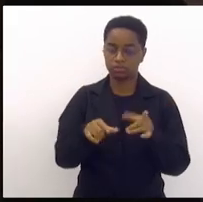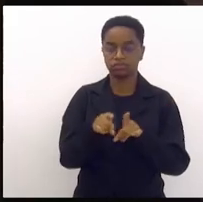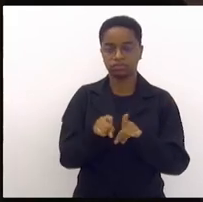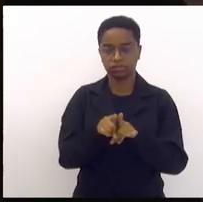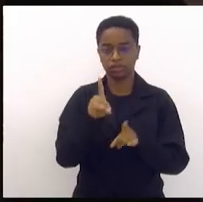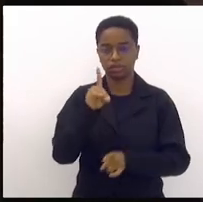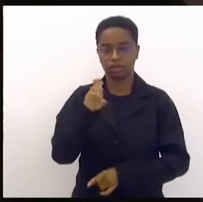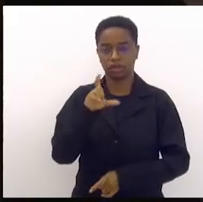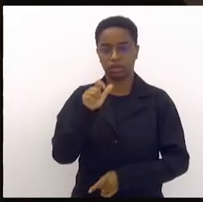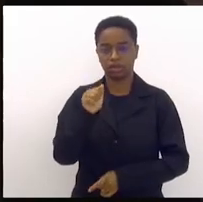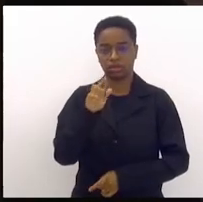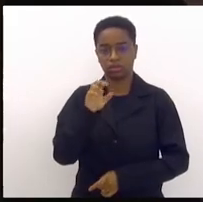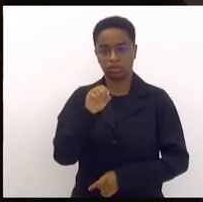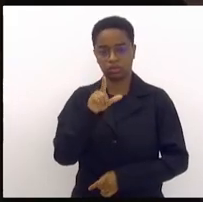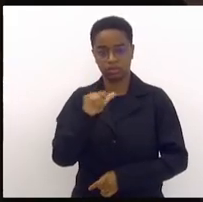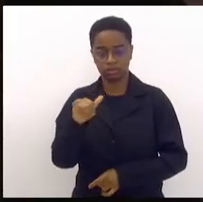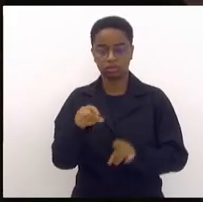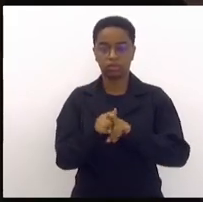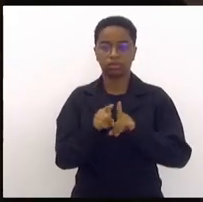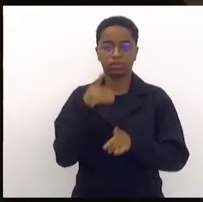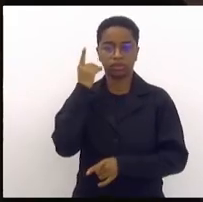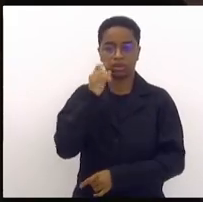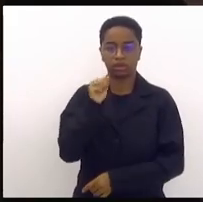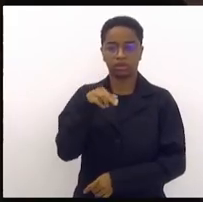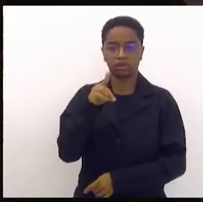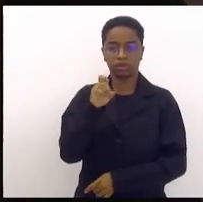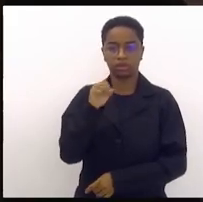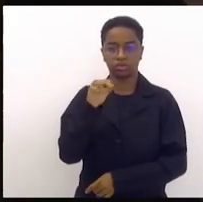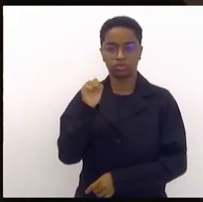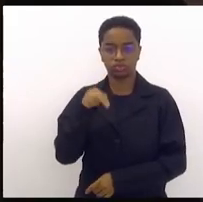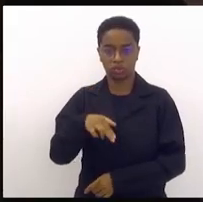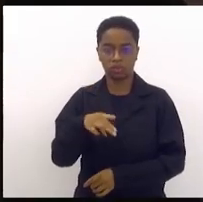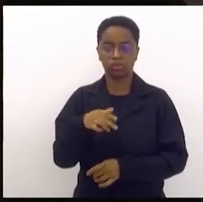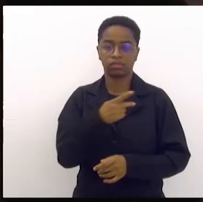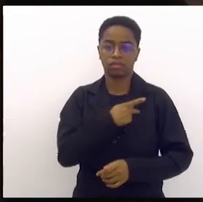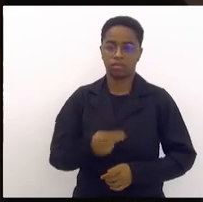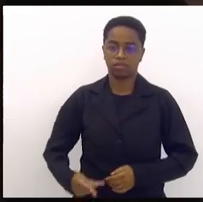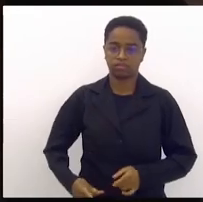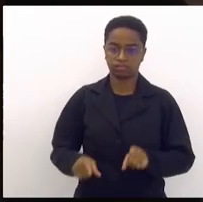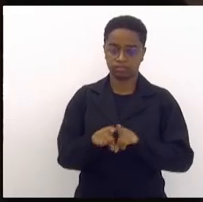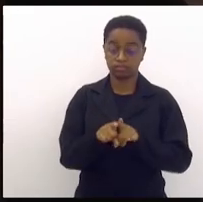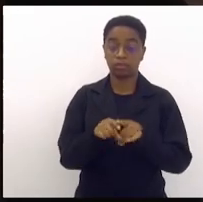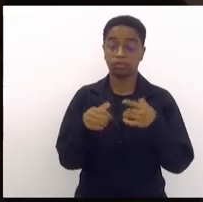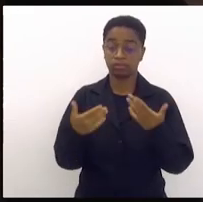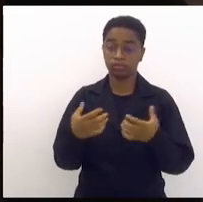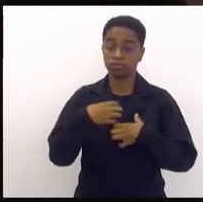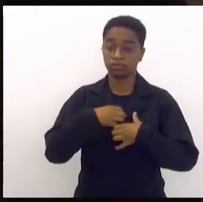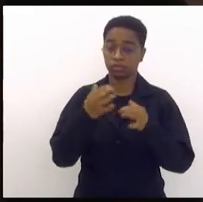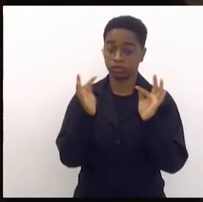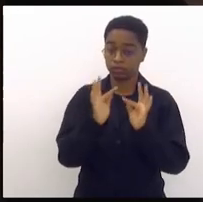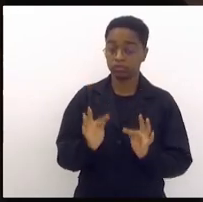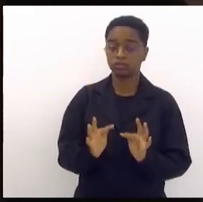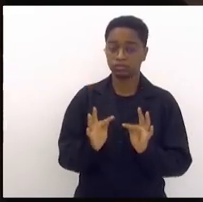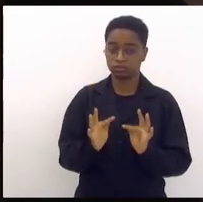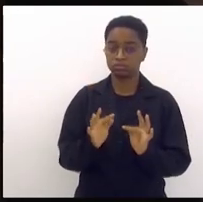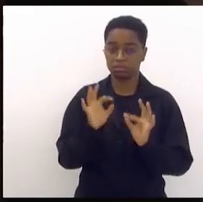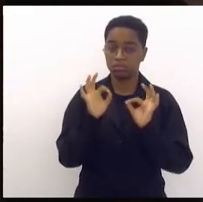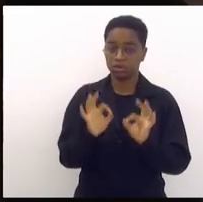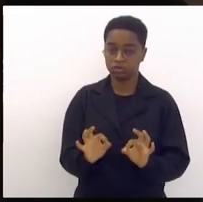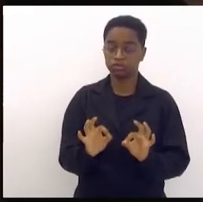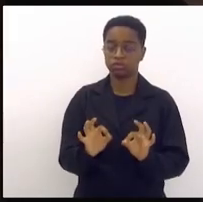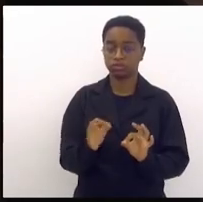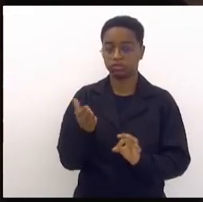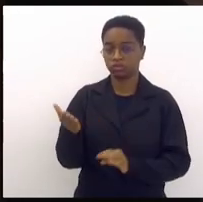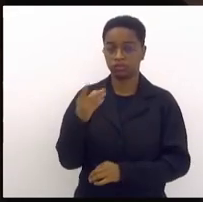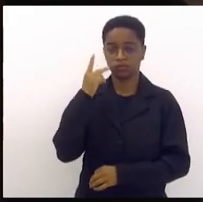muitos deles entusiastas, deputado Anderson Moraes está aqui conosco na presidência. Então, muito me honra, meu irmão, vereador